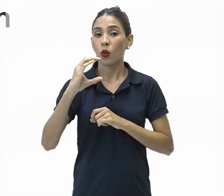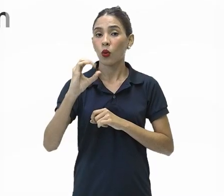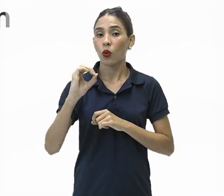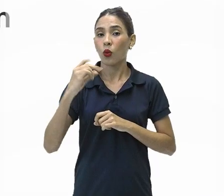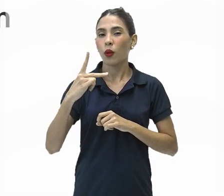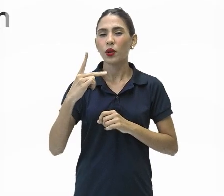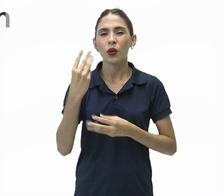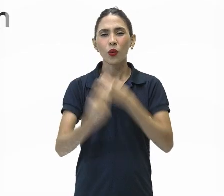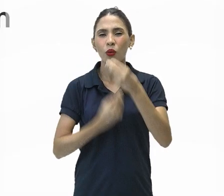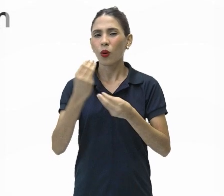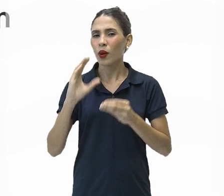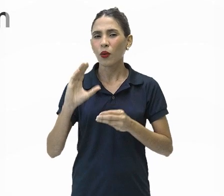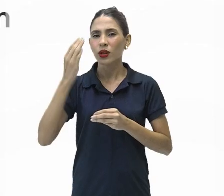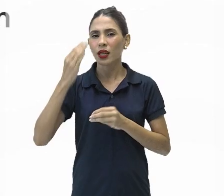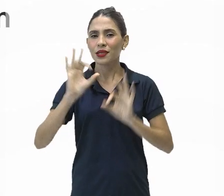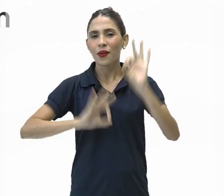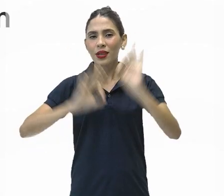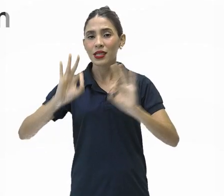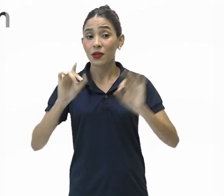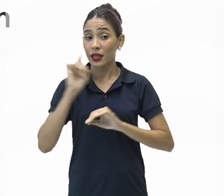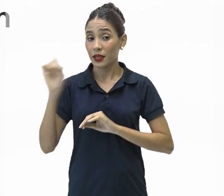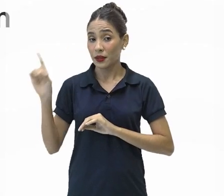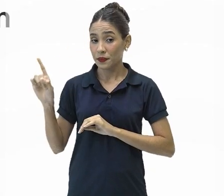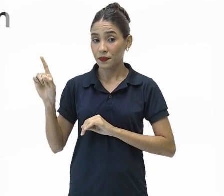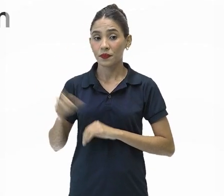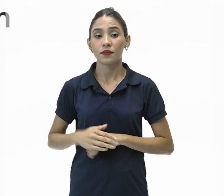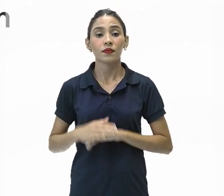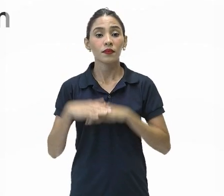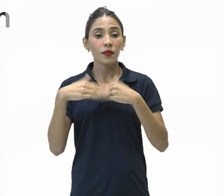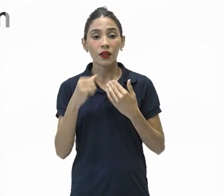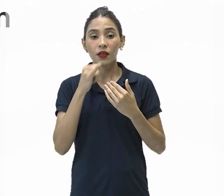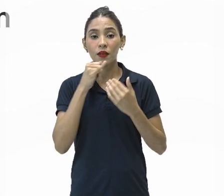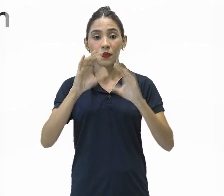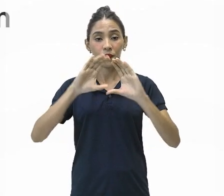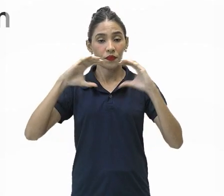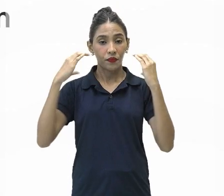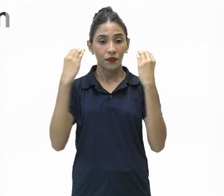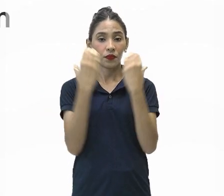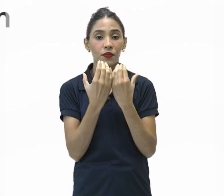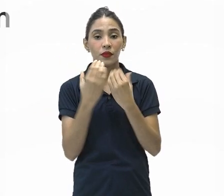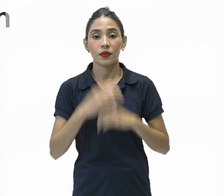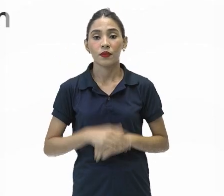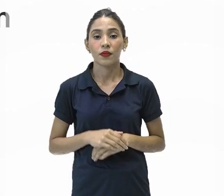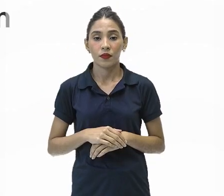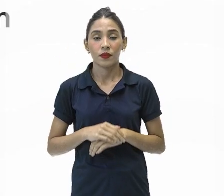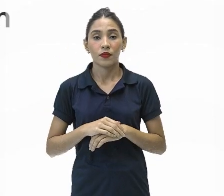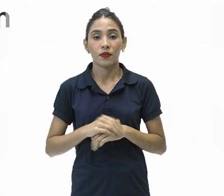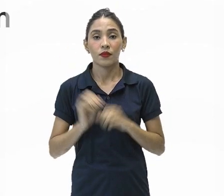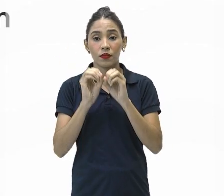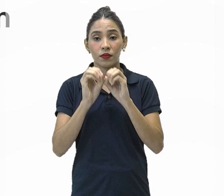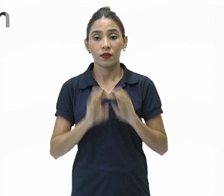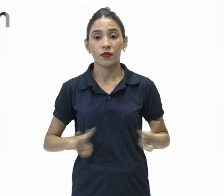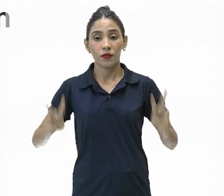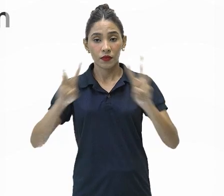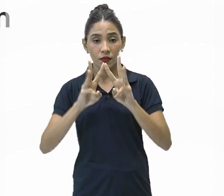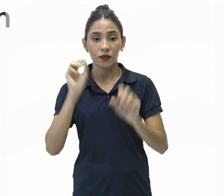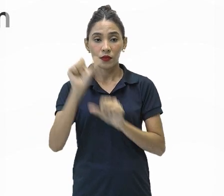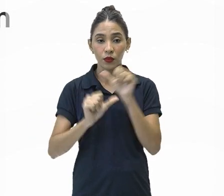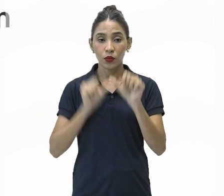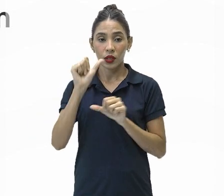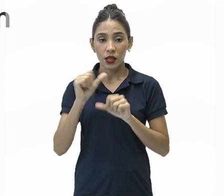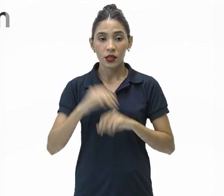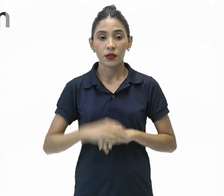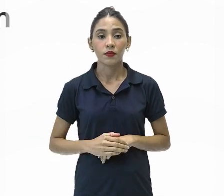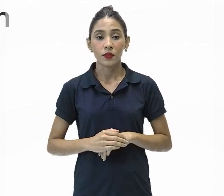Como é que ocorre essa organização? Então, a Convenção Quadro das Nações Unidas sobre Mudanças no